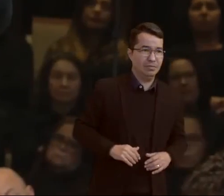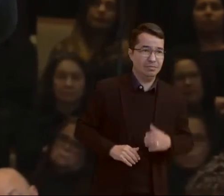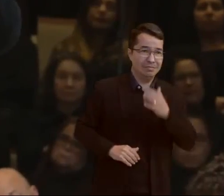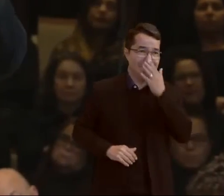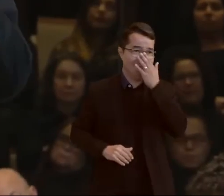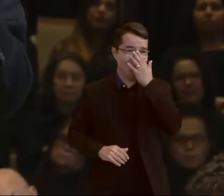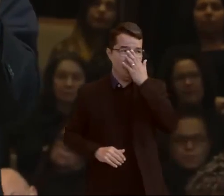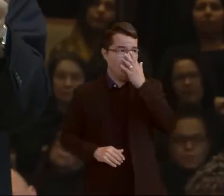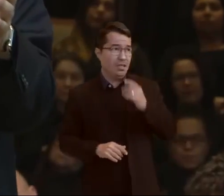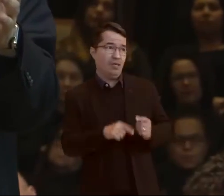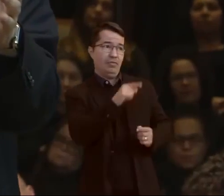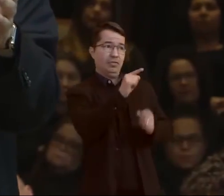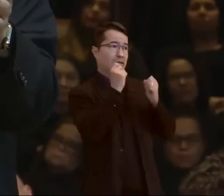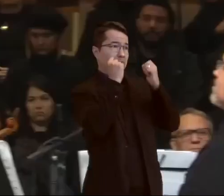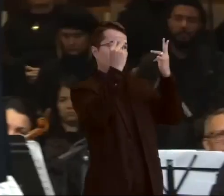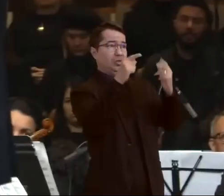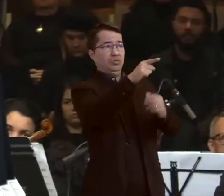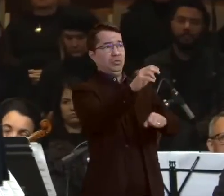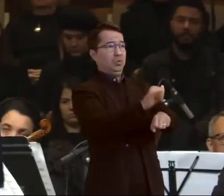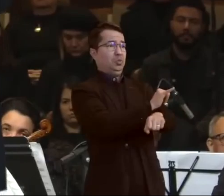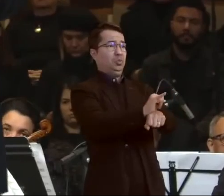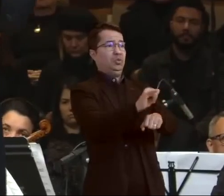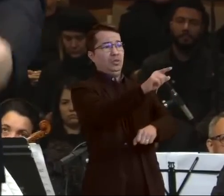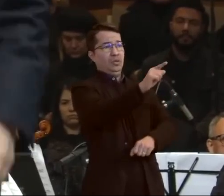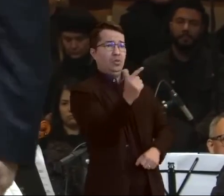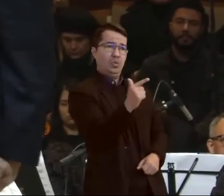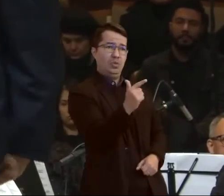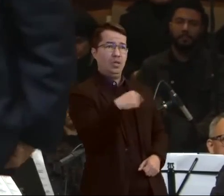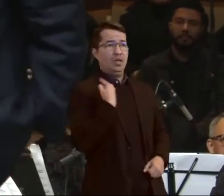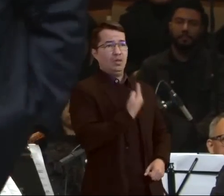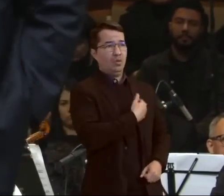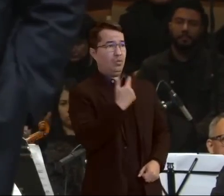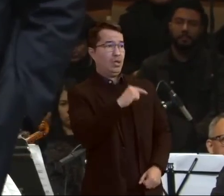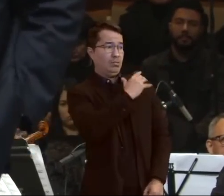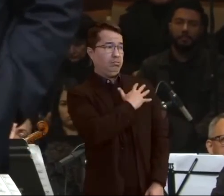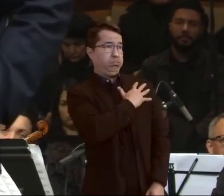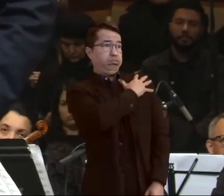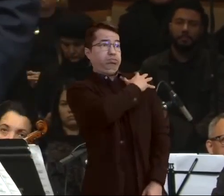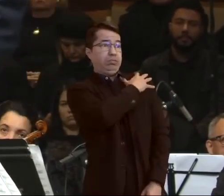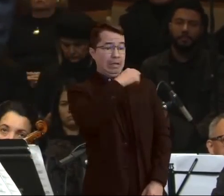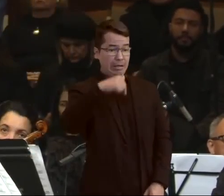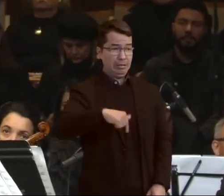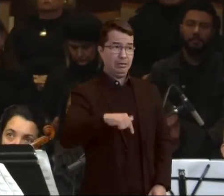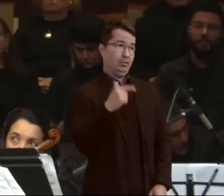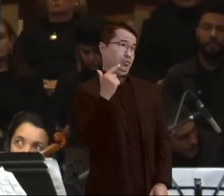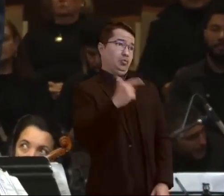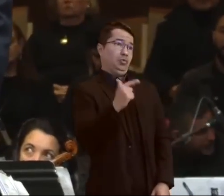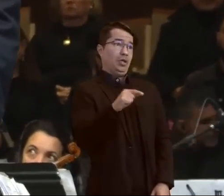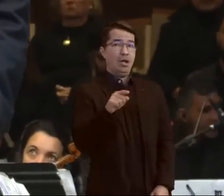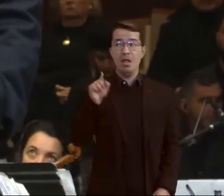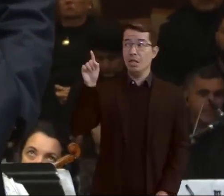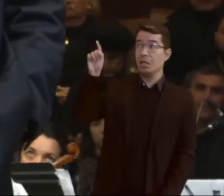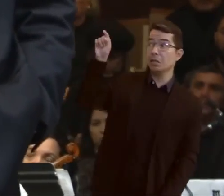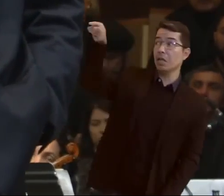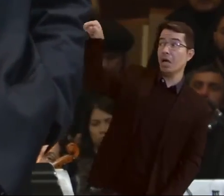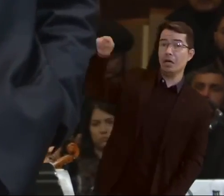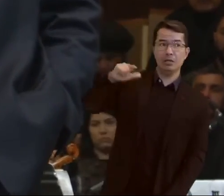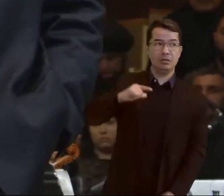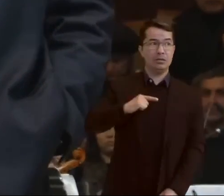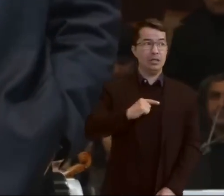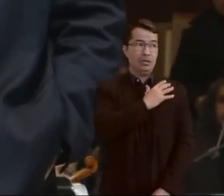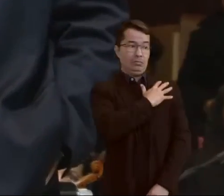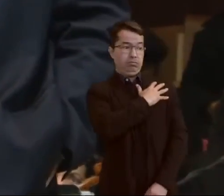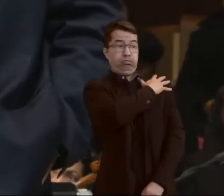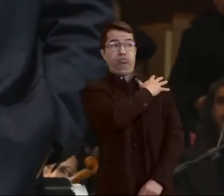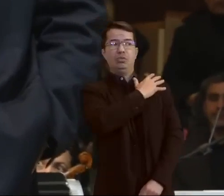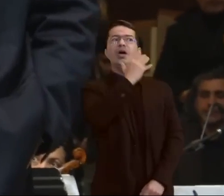Nem de estratégia. Nós não temos generais para essa batalha. Eles têm,